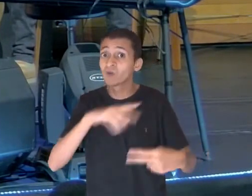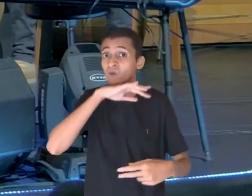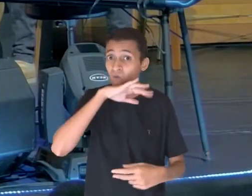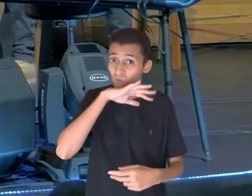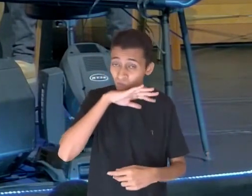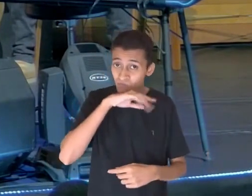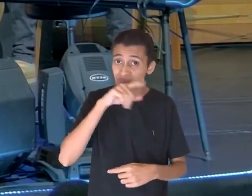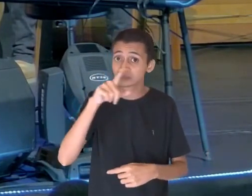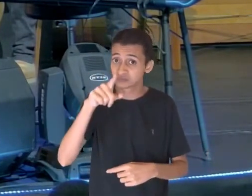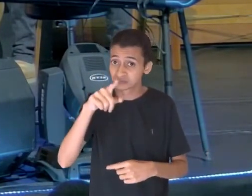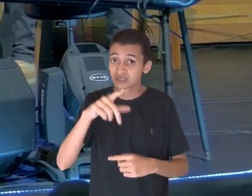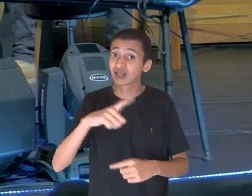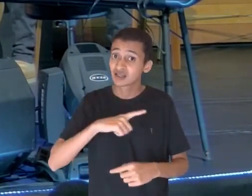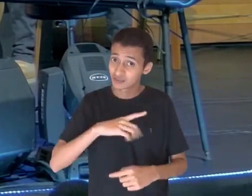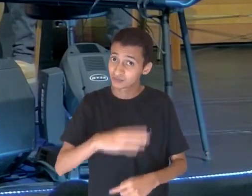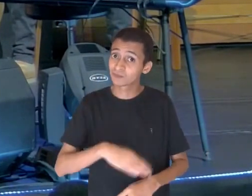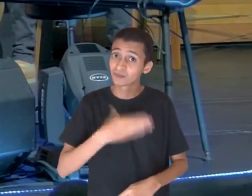de Jesus tem poder,